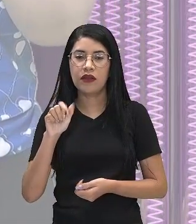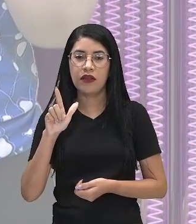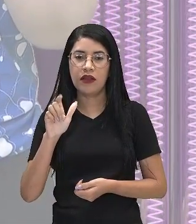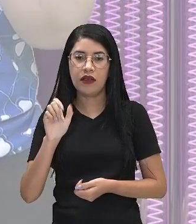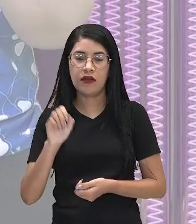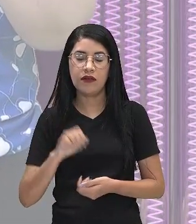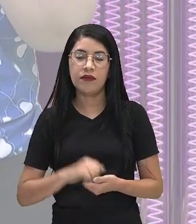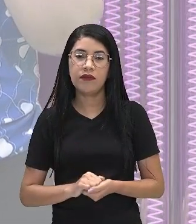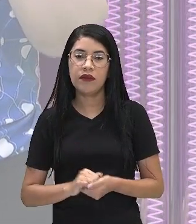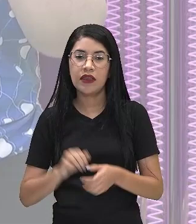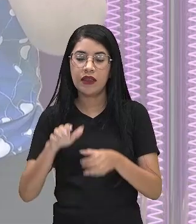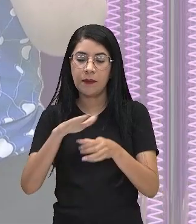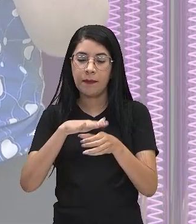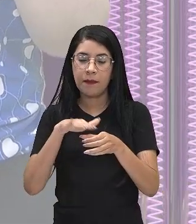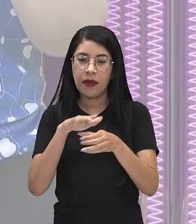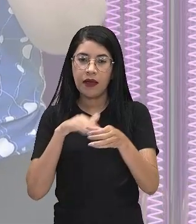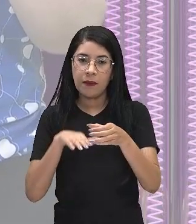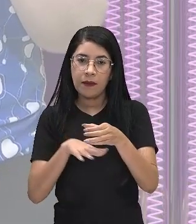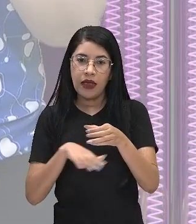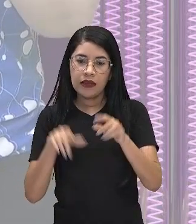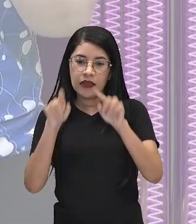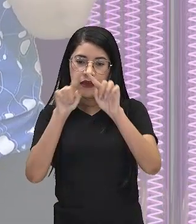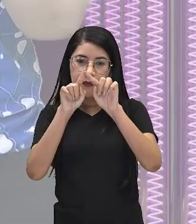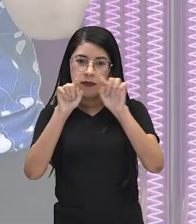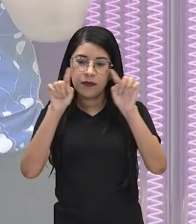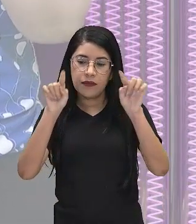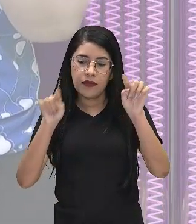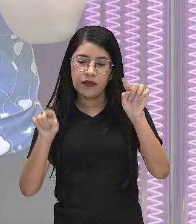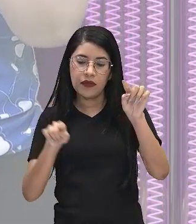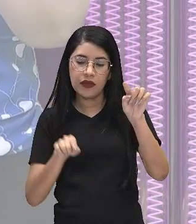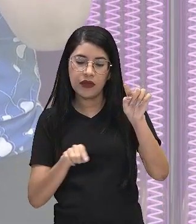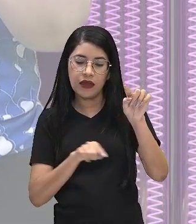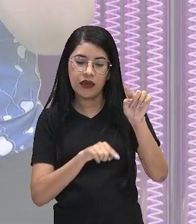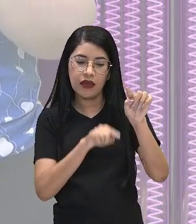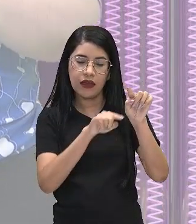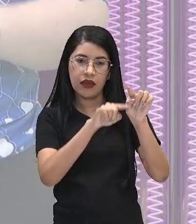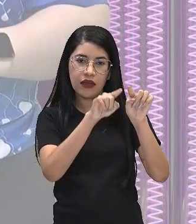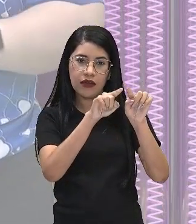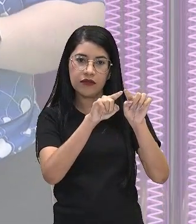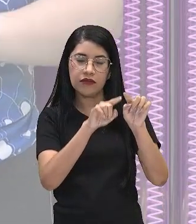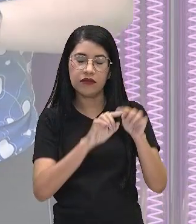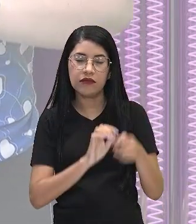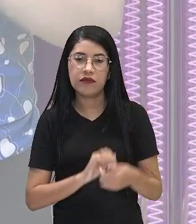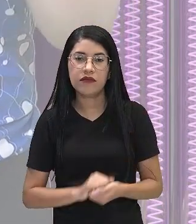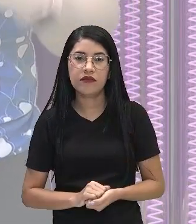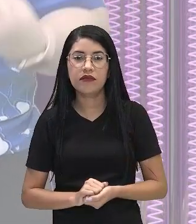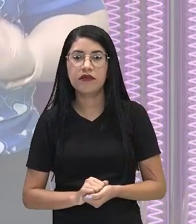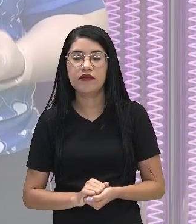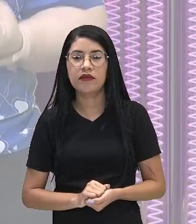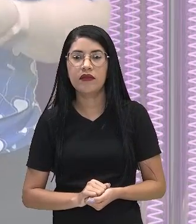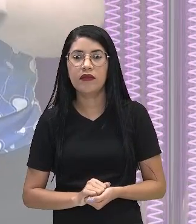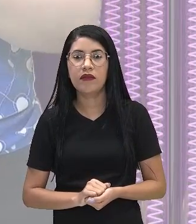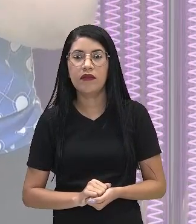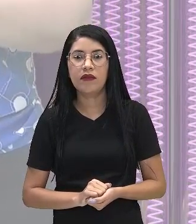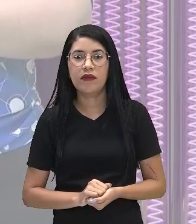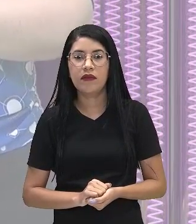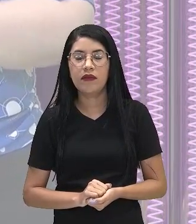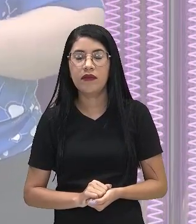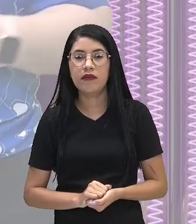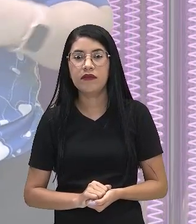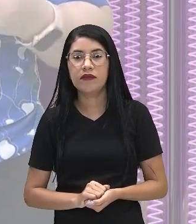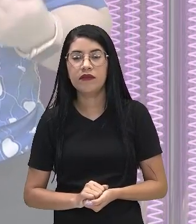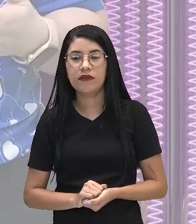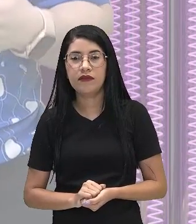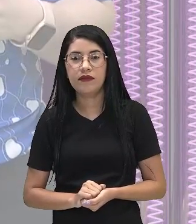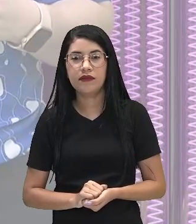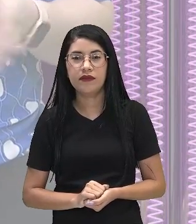como se fosse a tampa, né? A base de baixo, a base de cima, como se fosse a tampa, né? Ela tem forma de um octógono. Então,